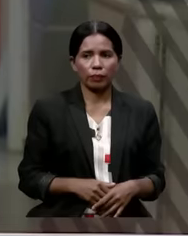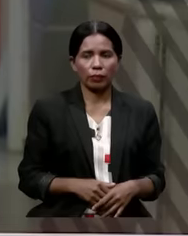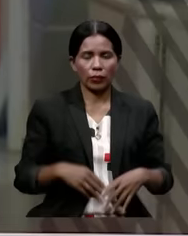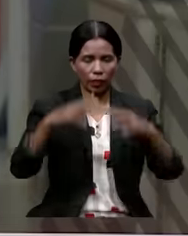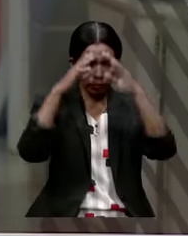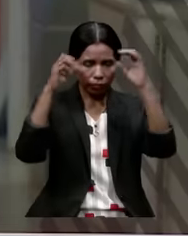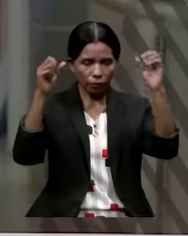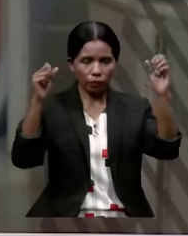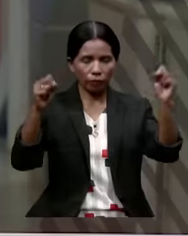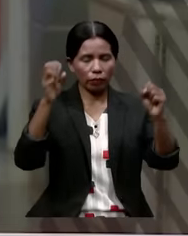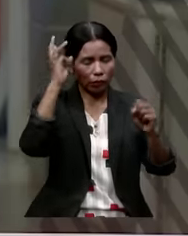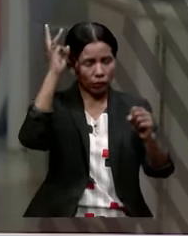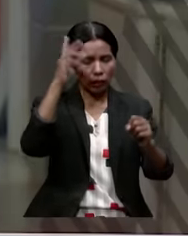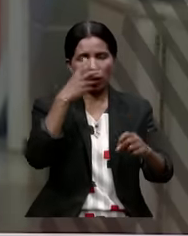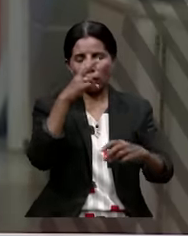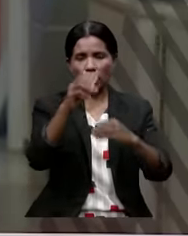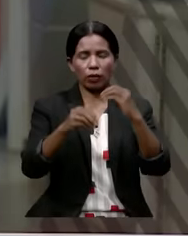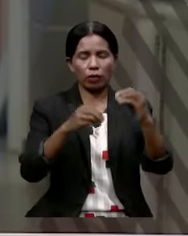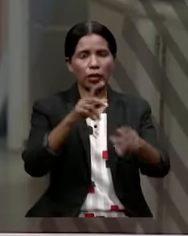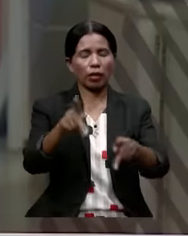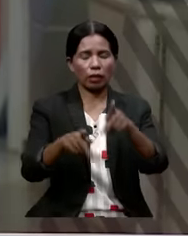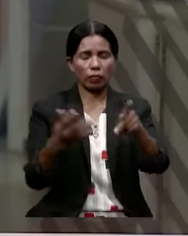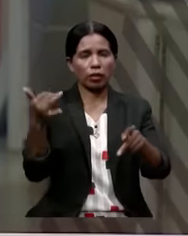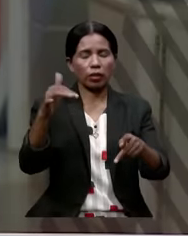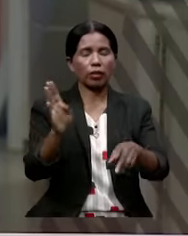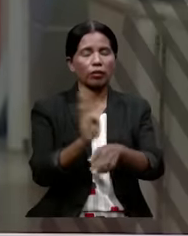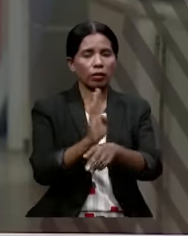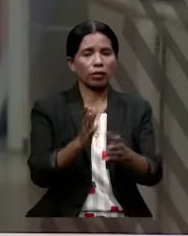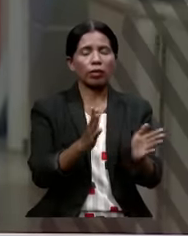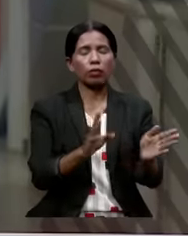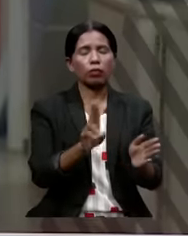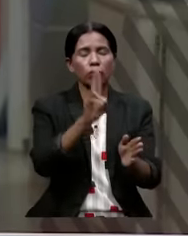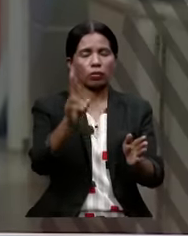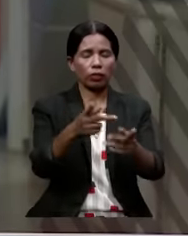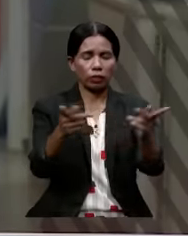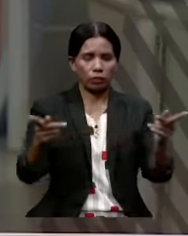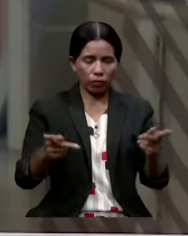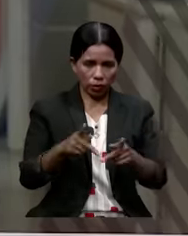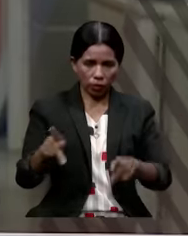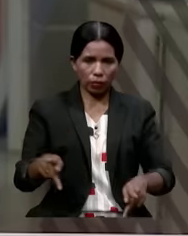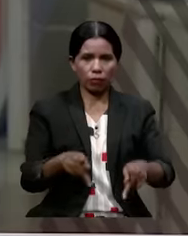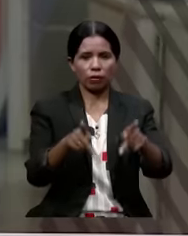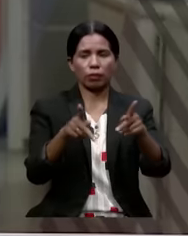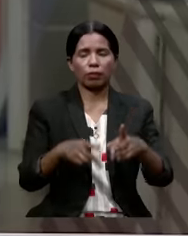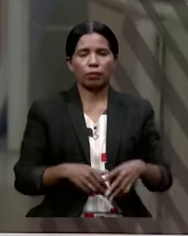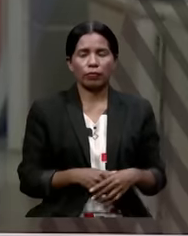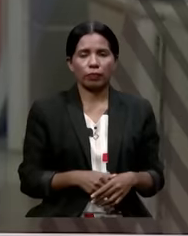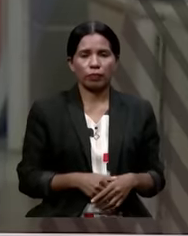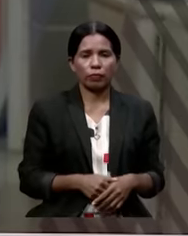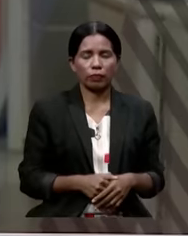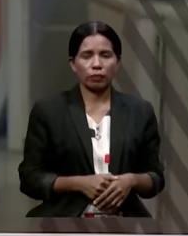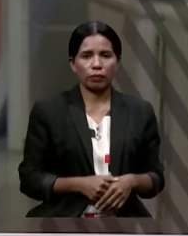Presidente da República preocupa a atuação setor da comunidade no vendedor Siranabe ocupa espaço público.